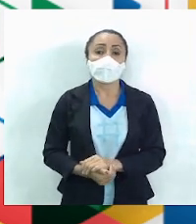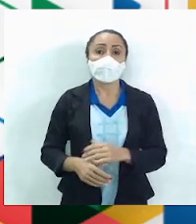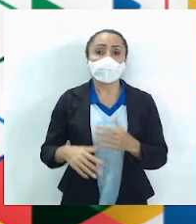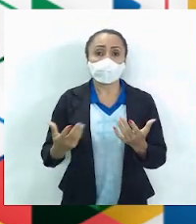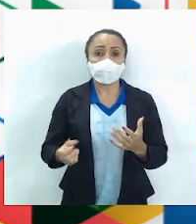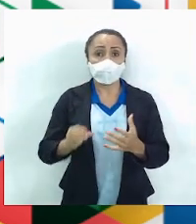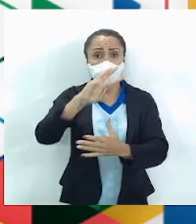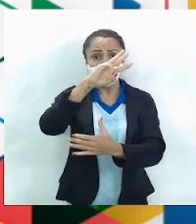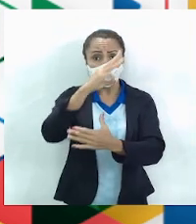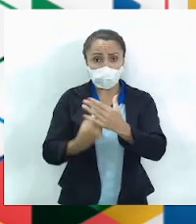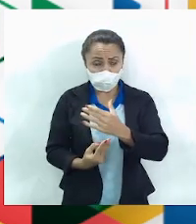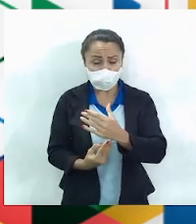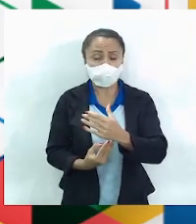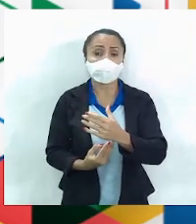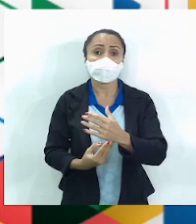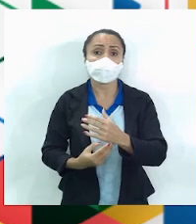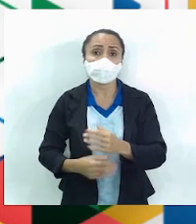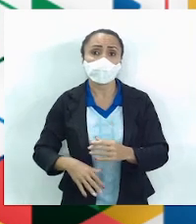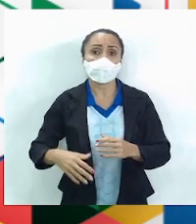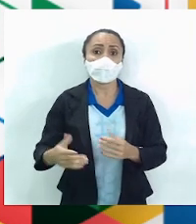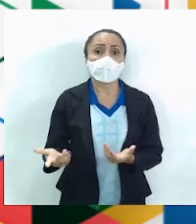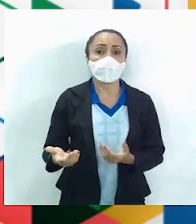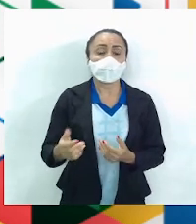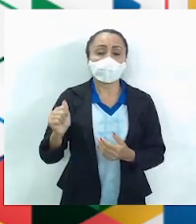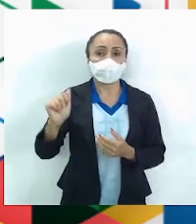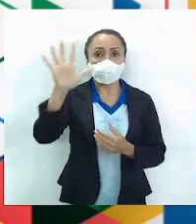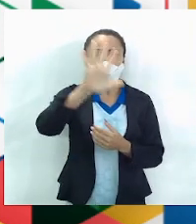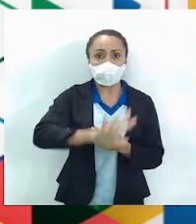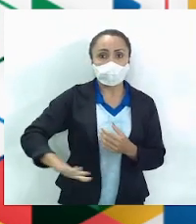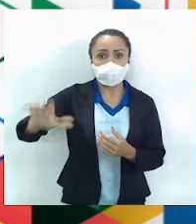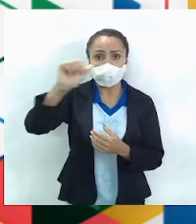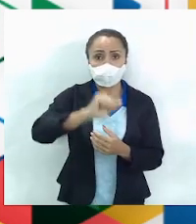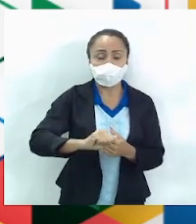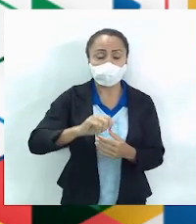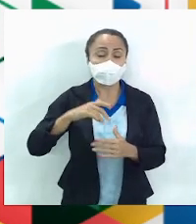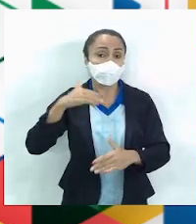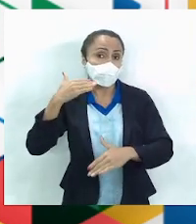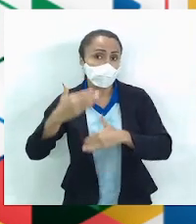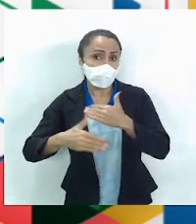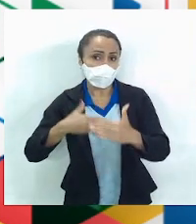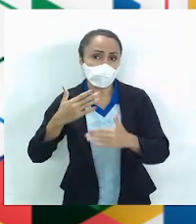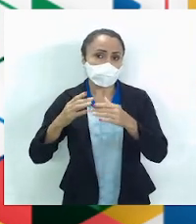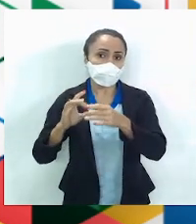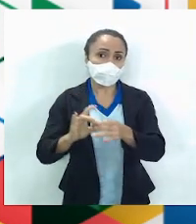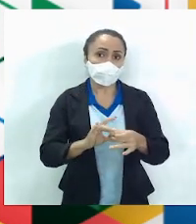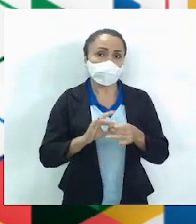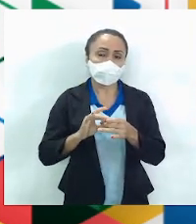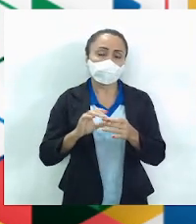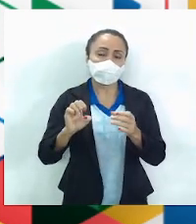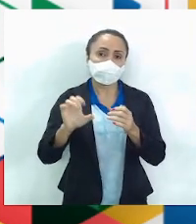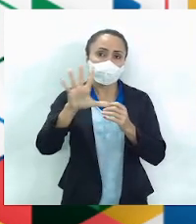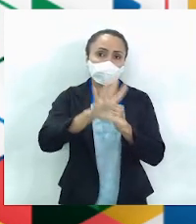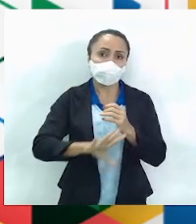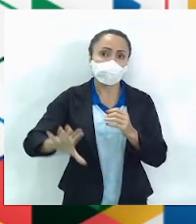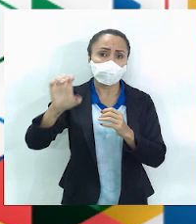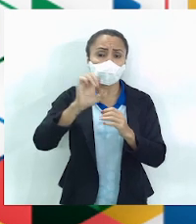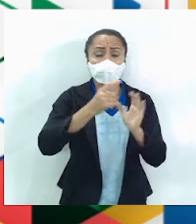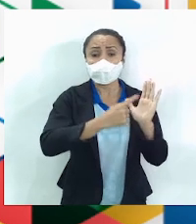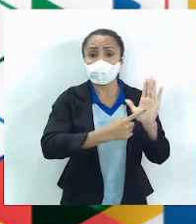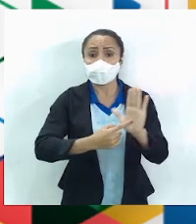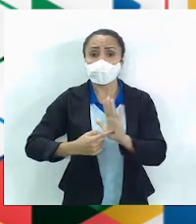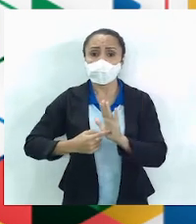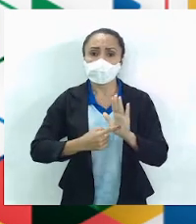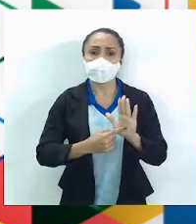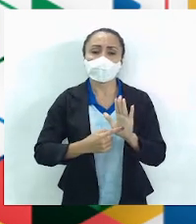do Sul, a APEC na Ásia e no Pacífico. O processo de unificação europeia mostrou